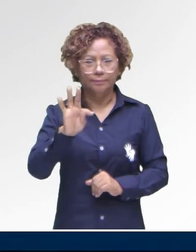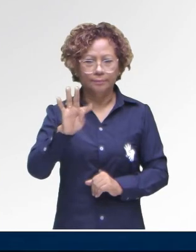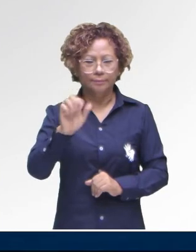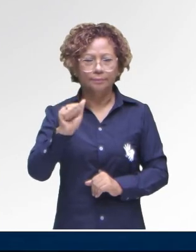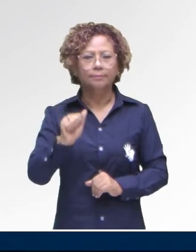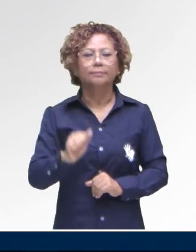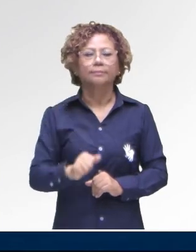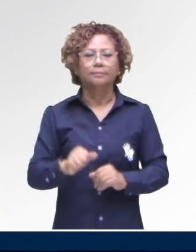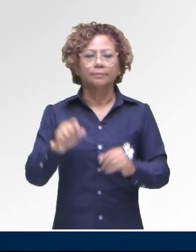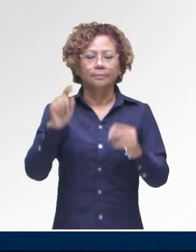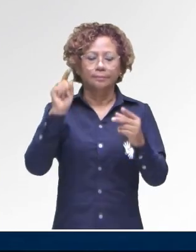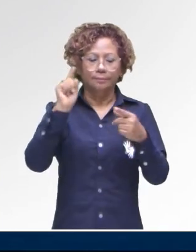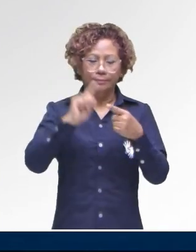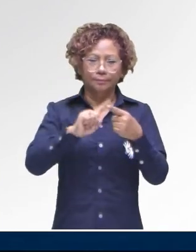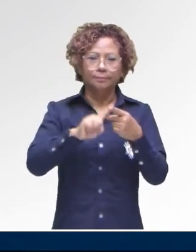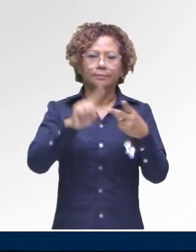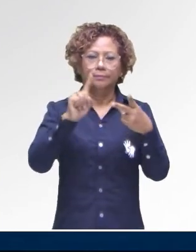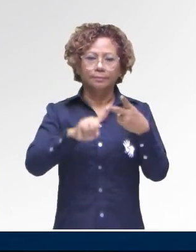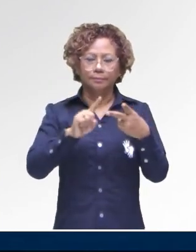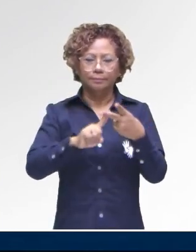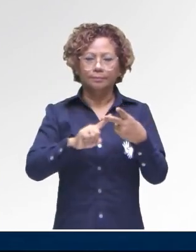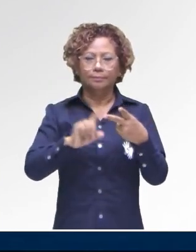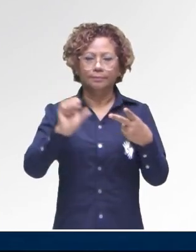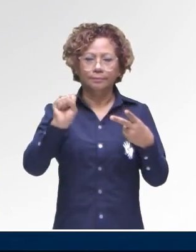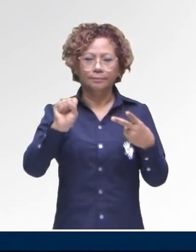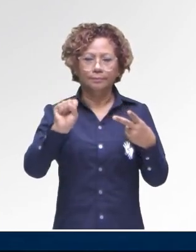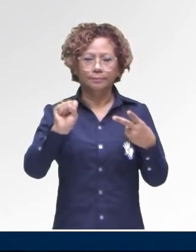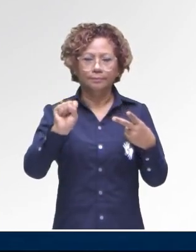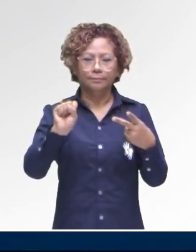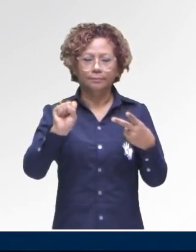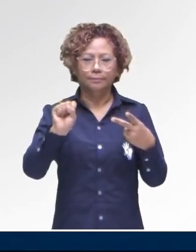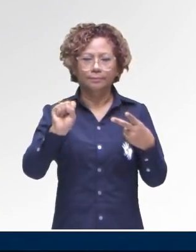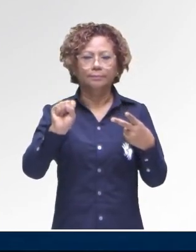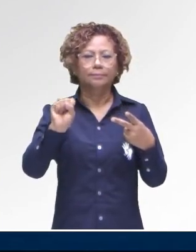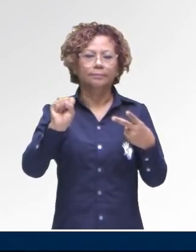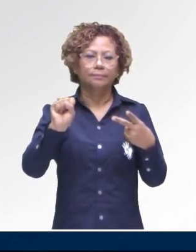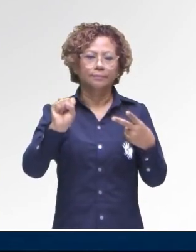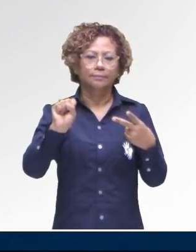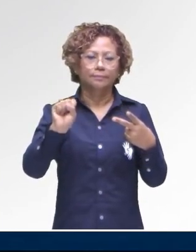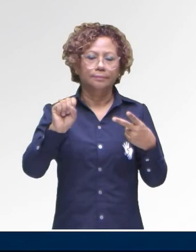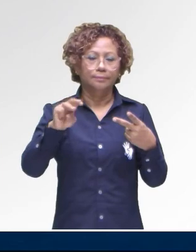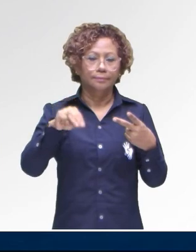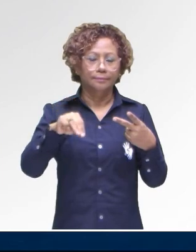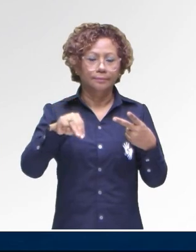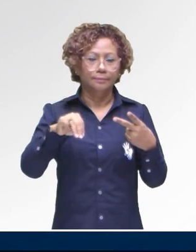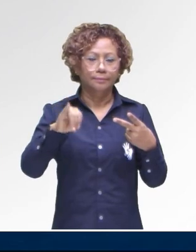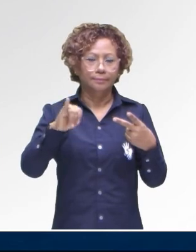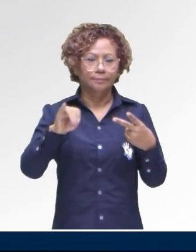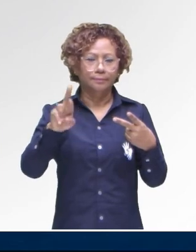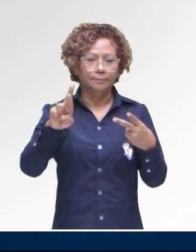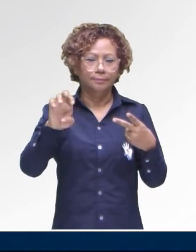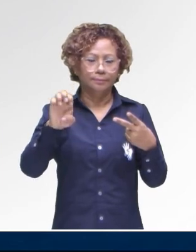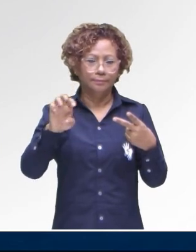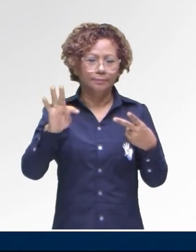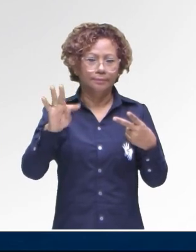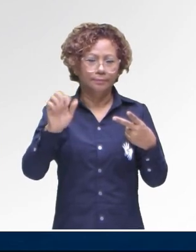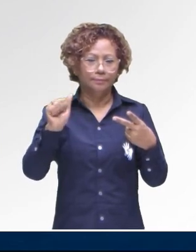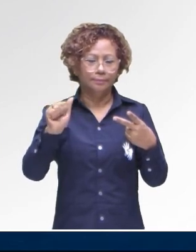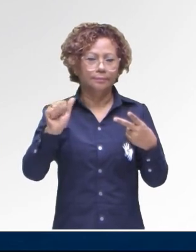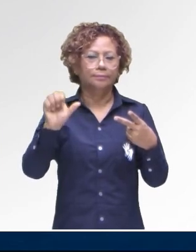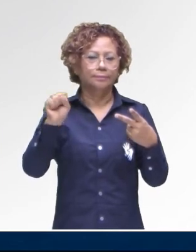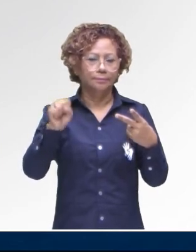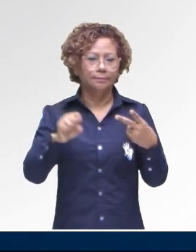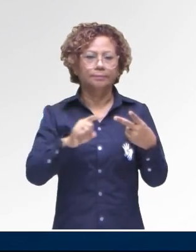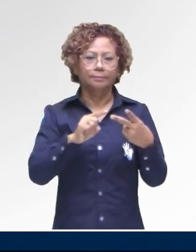reta ou uma semirreta. Bem, nós temos um ponto inicial, que agora